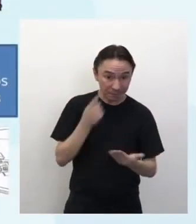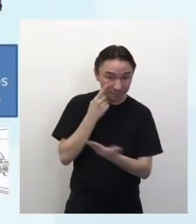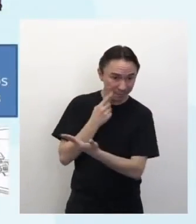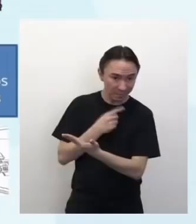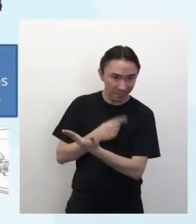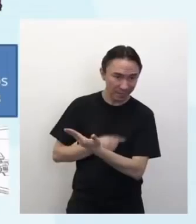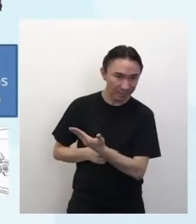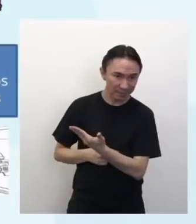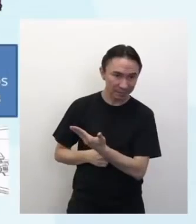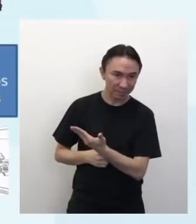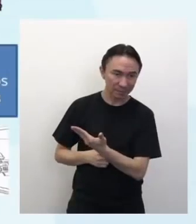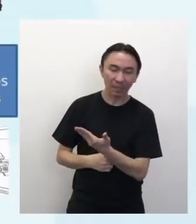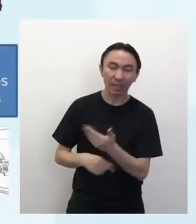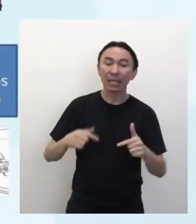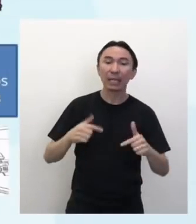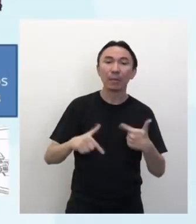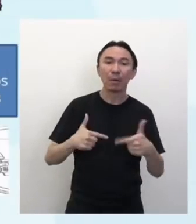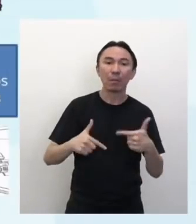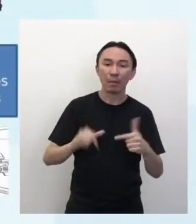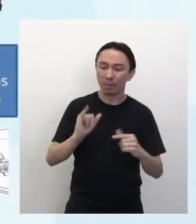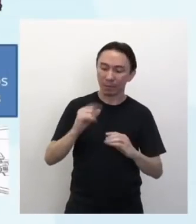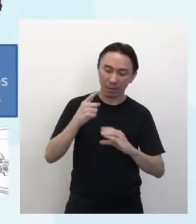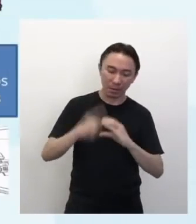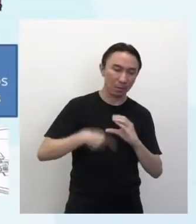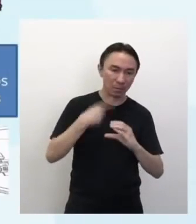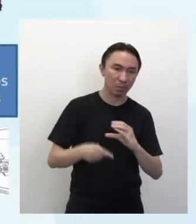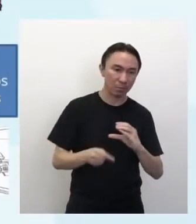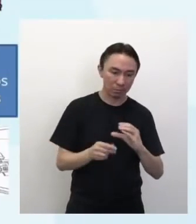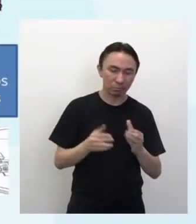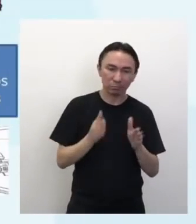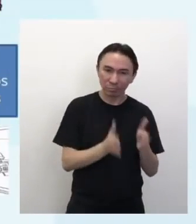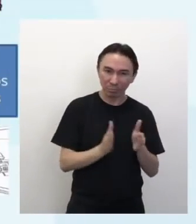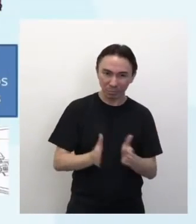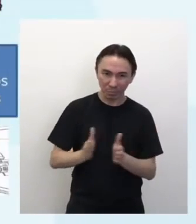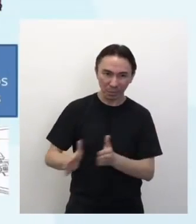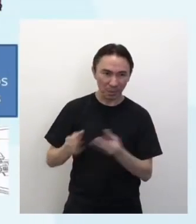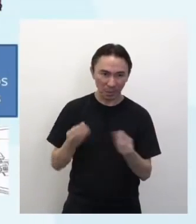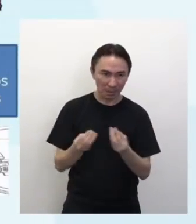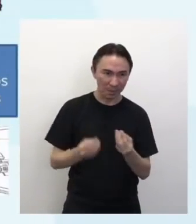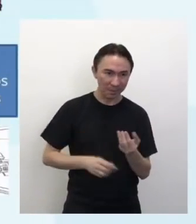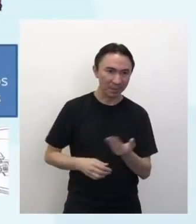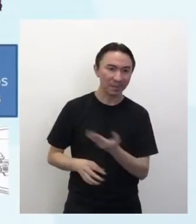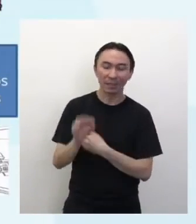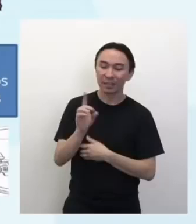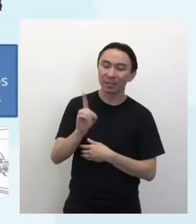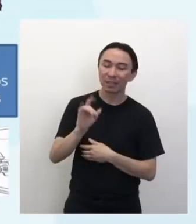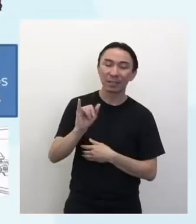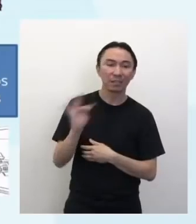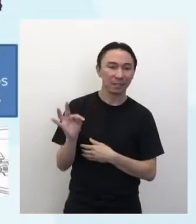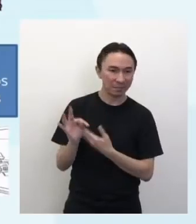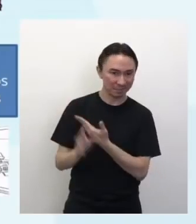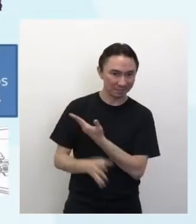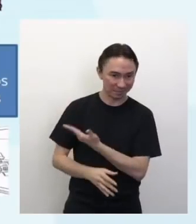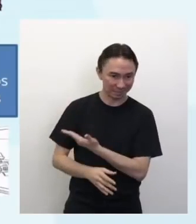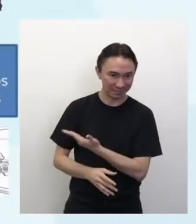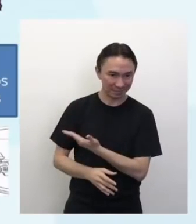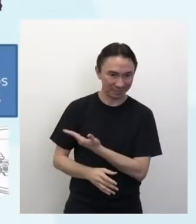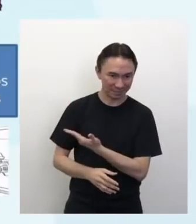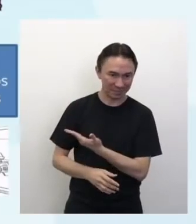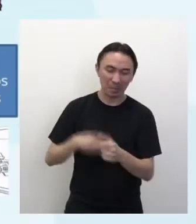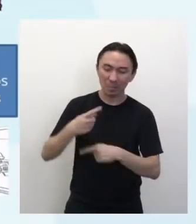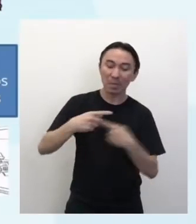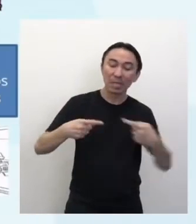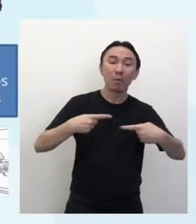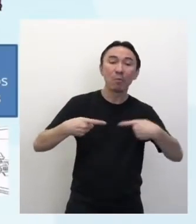Trabalho, que nós temos aí a DIT clássica, que aí mostra aí, né, após a Segunda Guerra Mundial, a distribuição de como